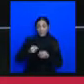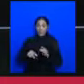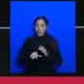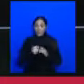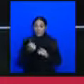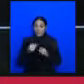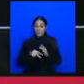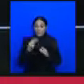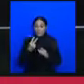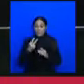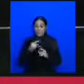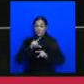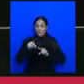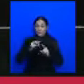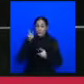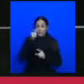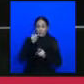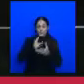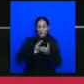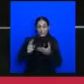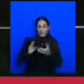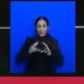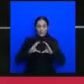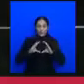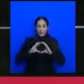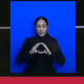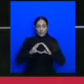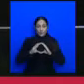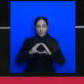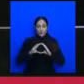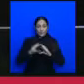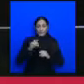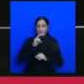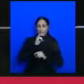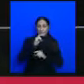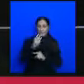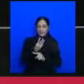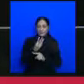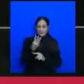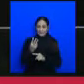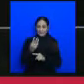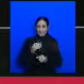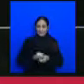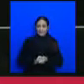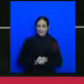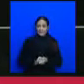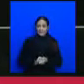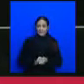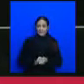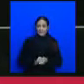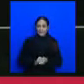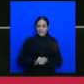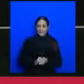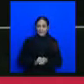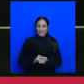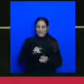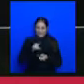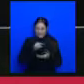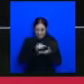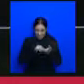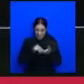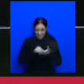primeiro quanto no segundo sorteio. Bola verde, número 33. Verde, 33. E